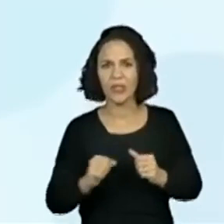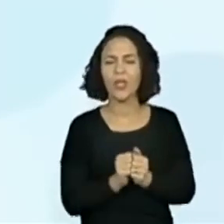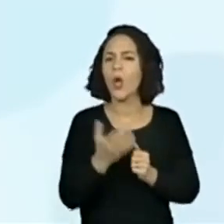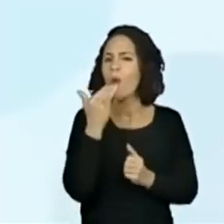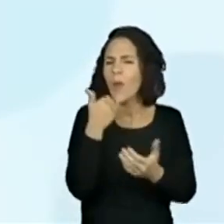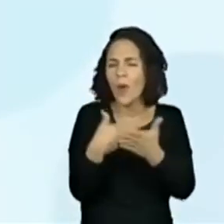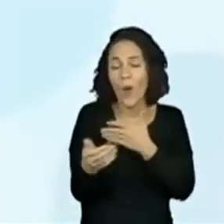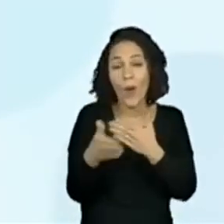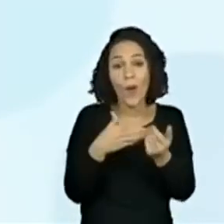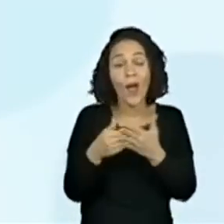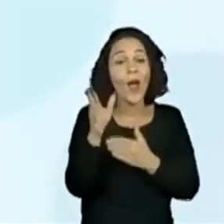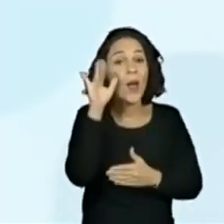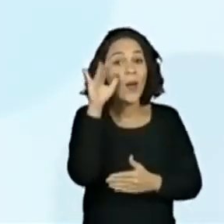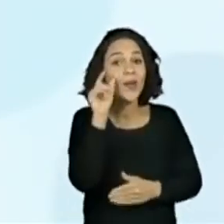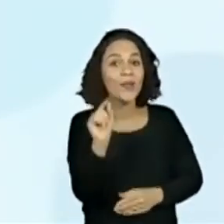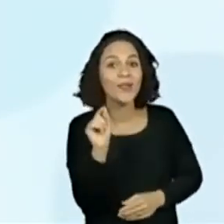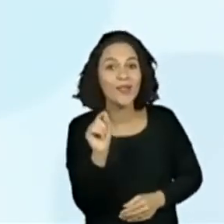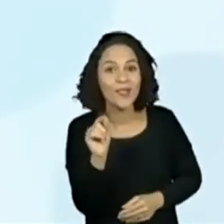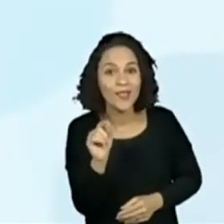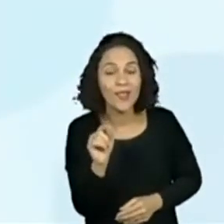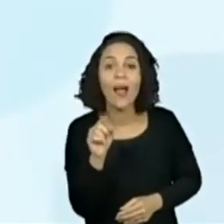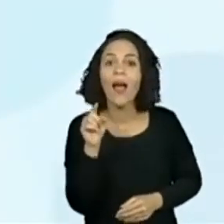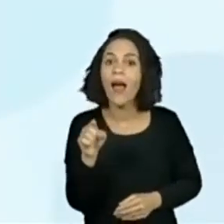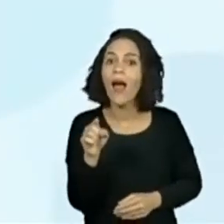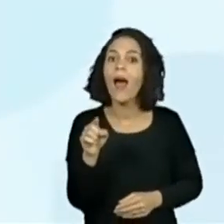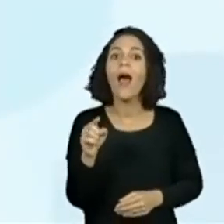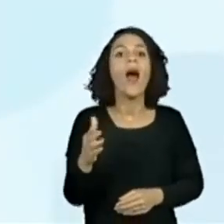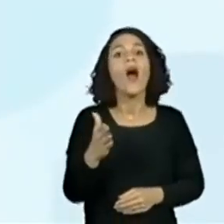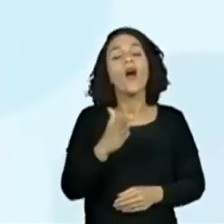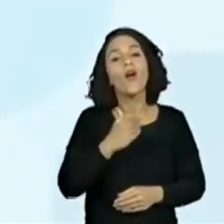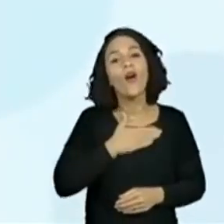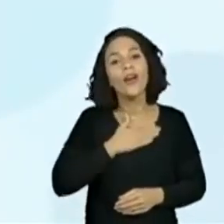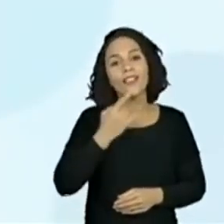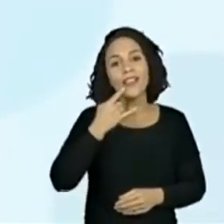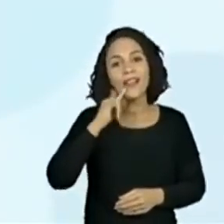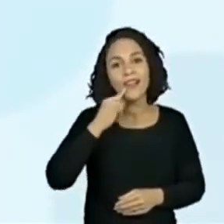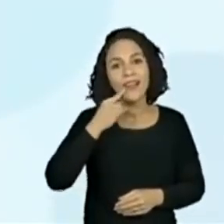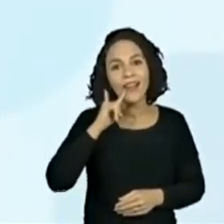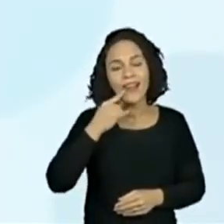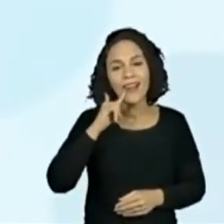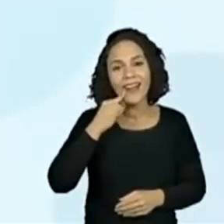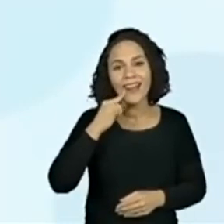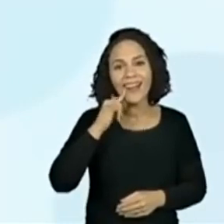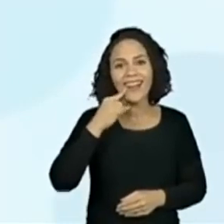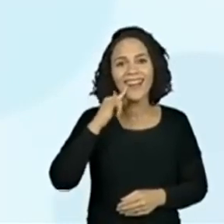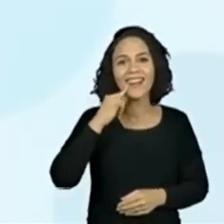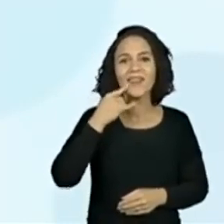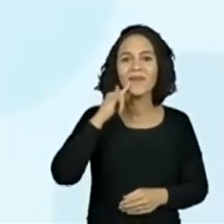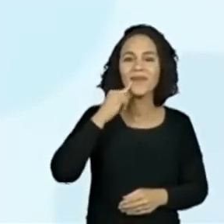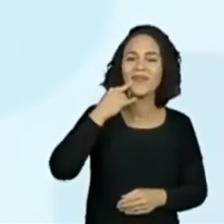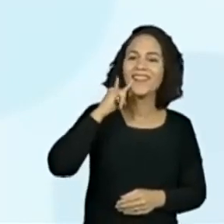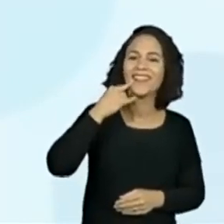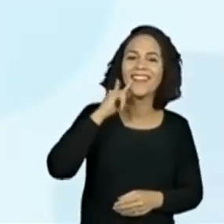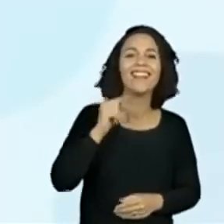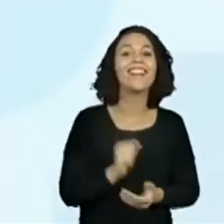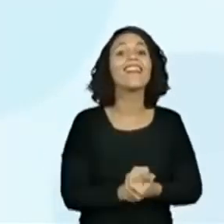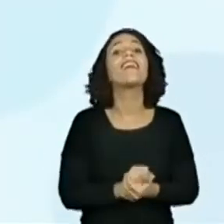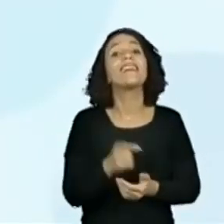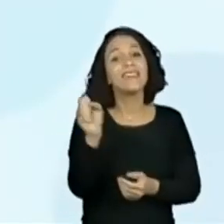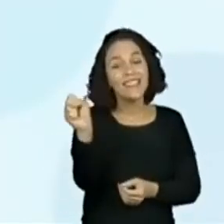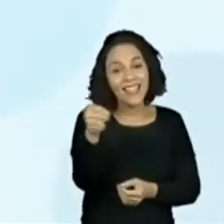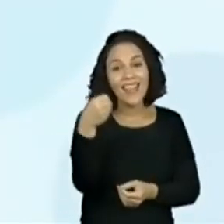a curiosidade é que tem grande atração por bebida alcoólica, em especial a